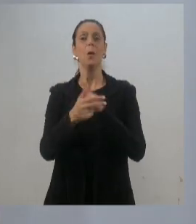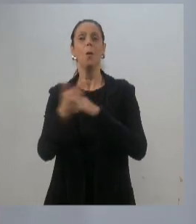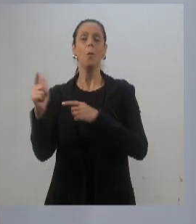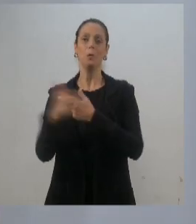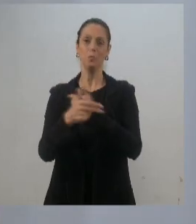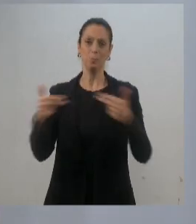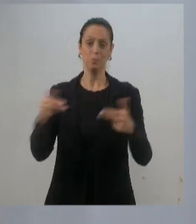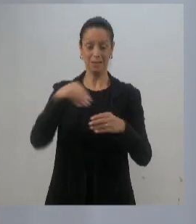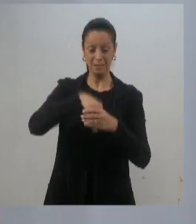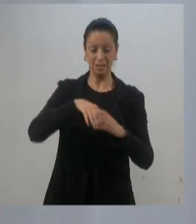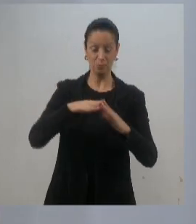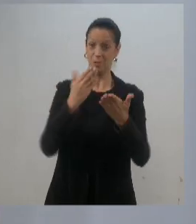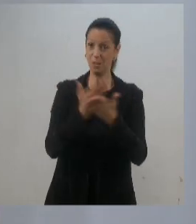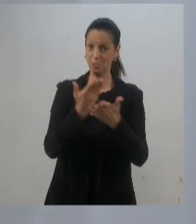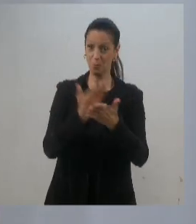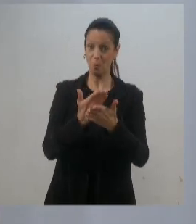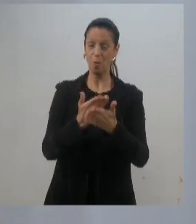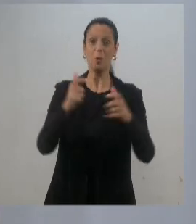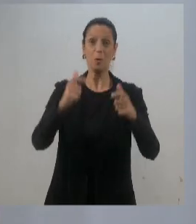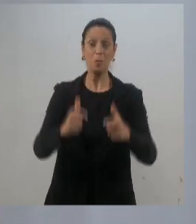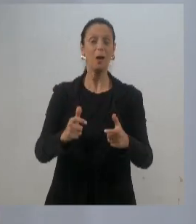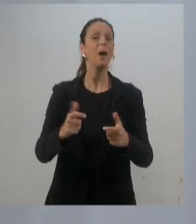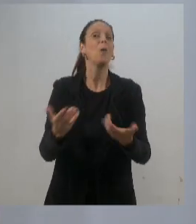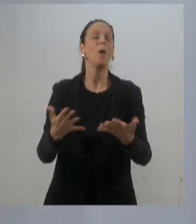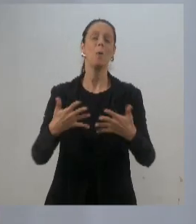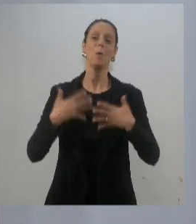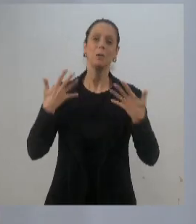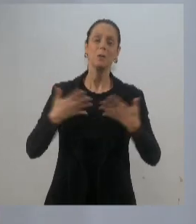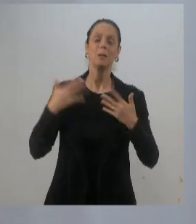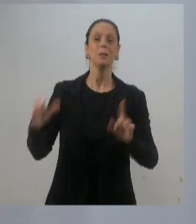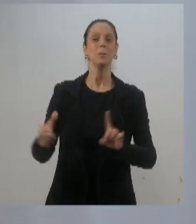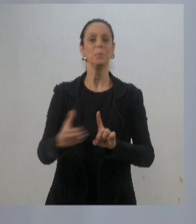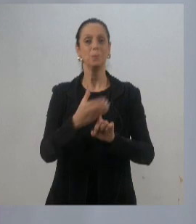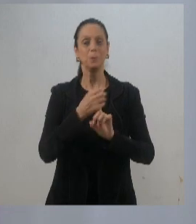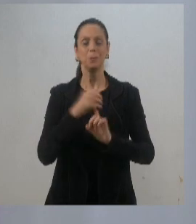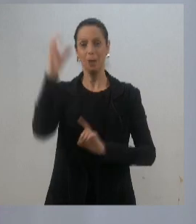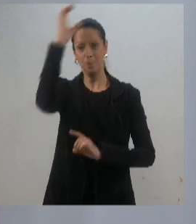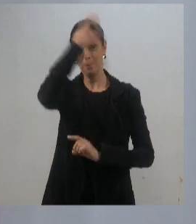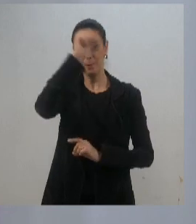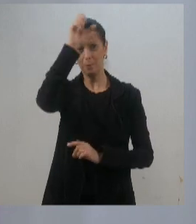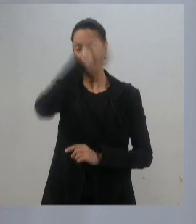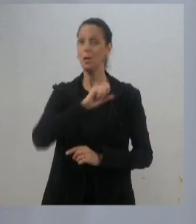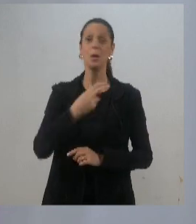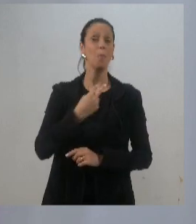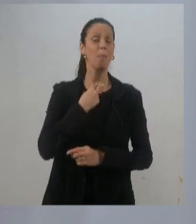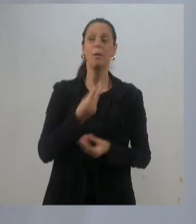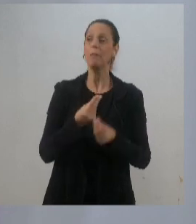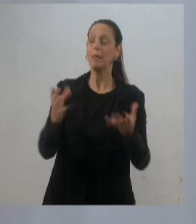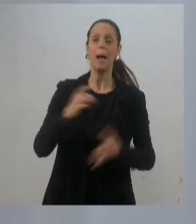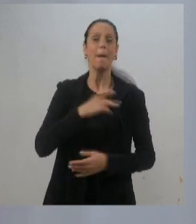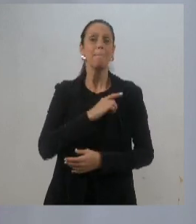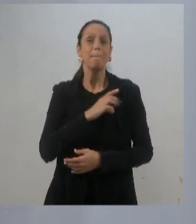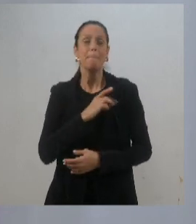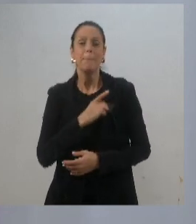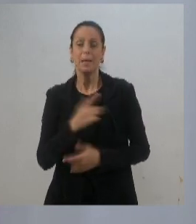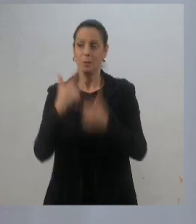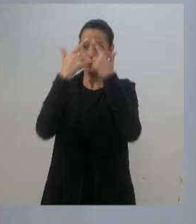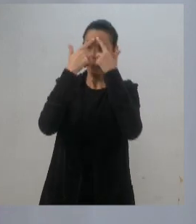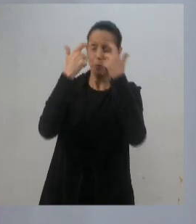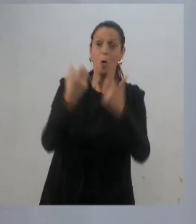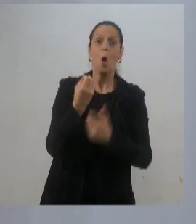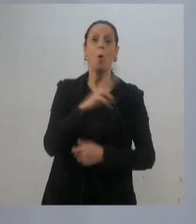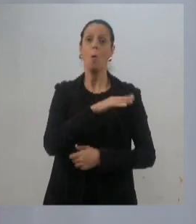A escola deve ser um lugar de alegria, de acolhimento, de aprendizado, e nunca um palco de medo, violência ou morte. E eu,